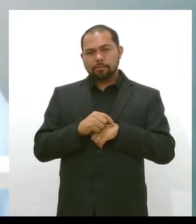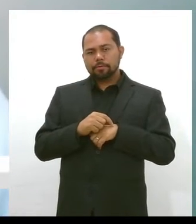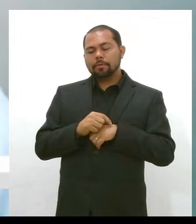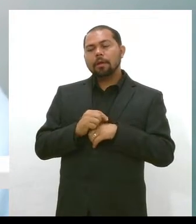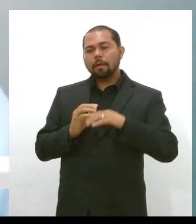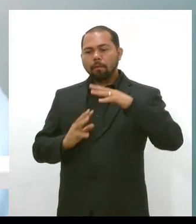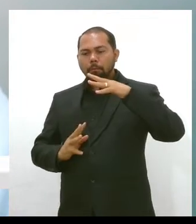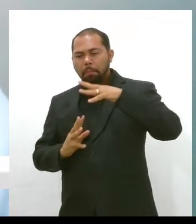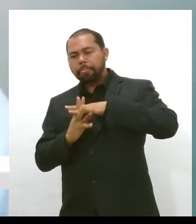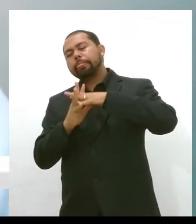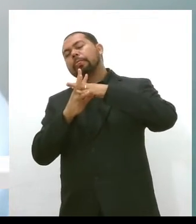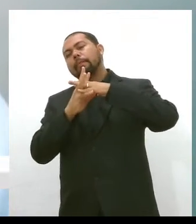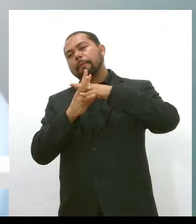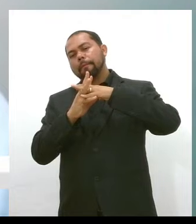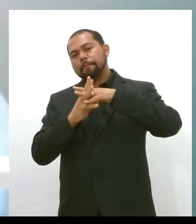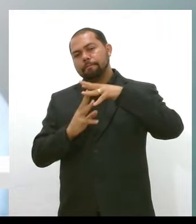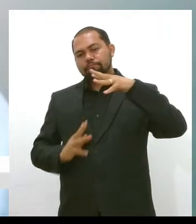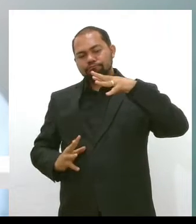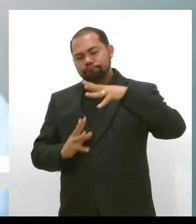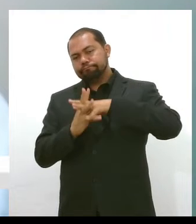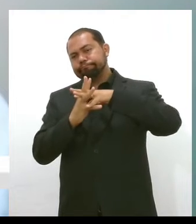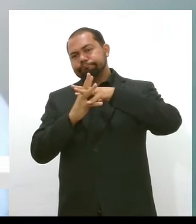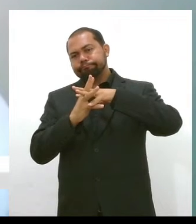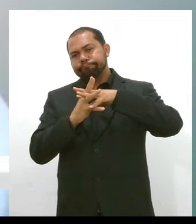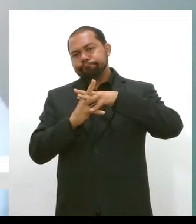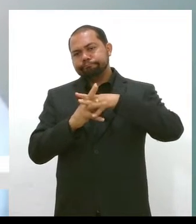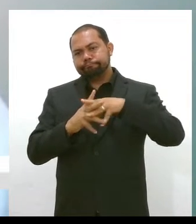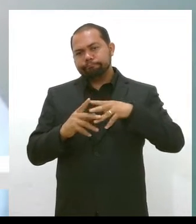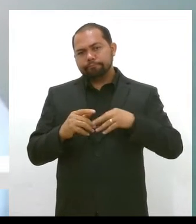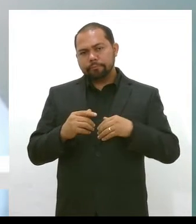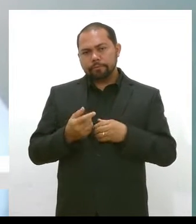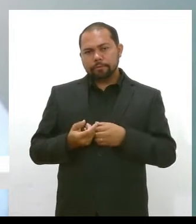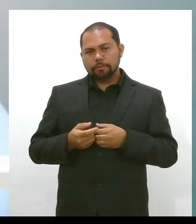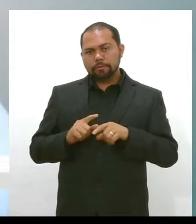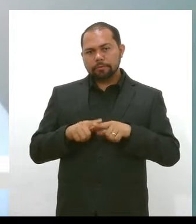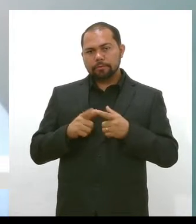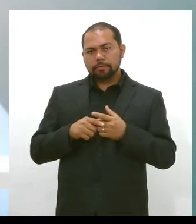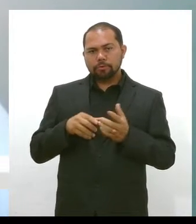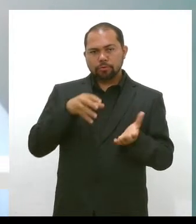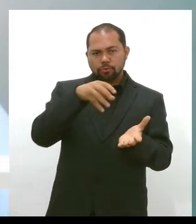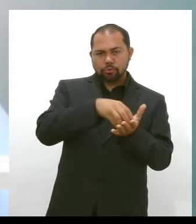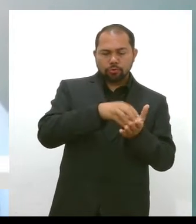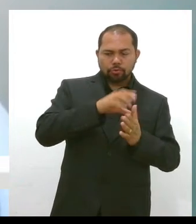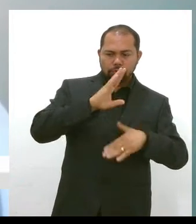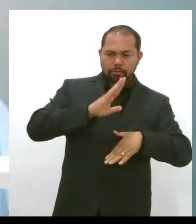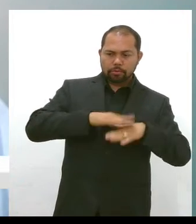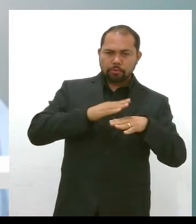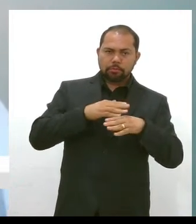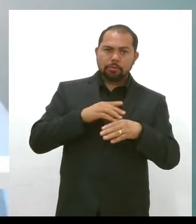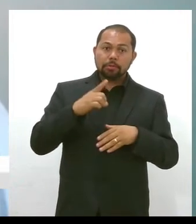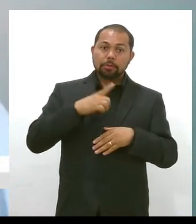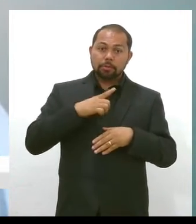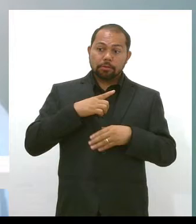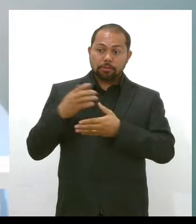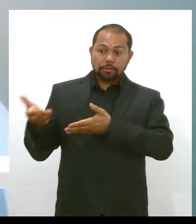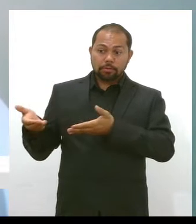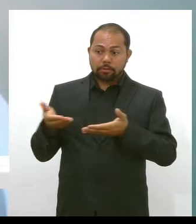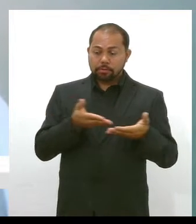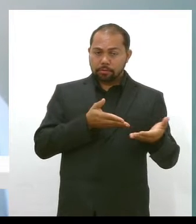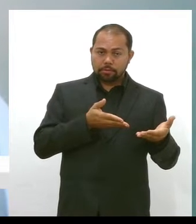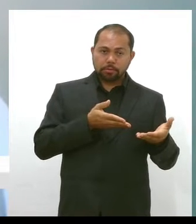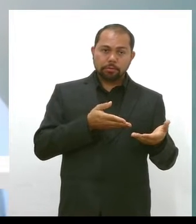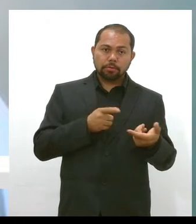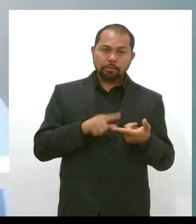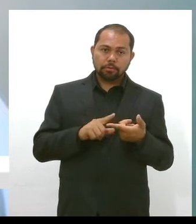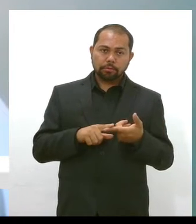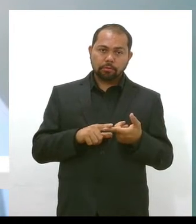né? Mas o setor que mais produz, o setor que a produção, a produtividade é maior,